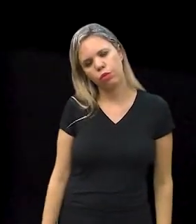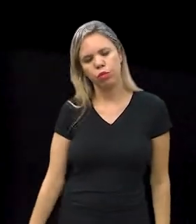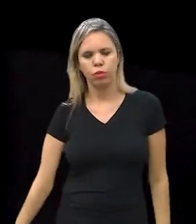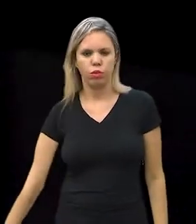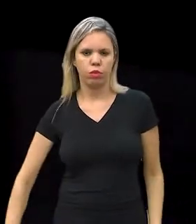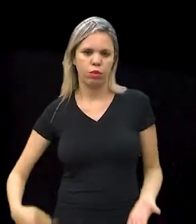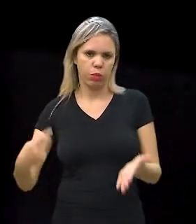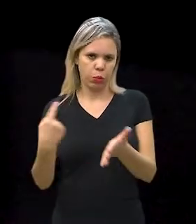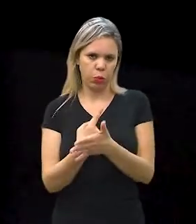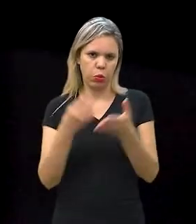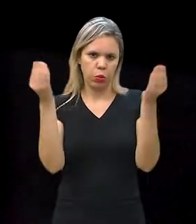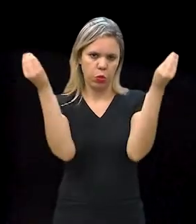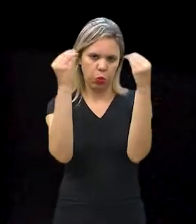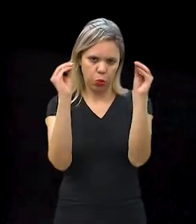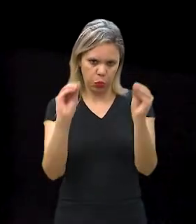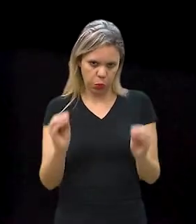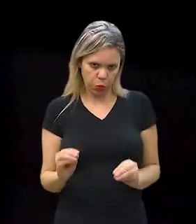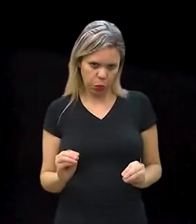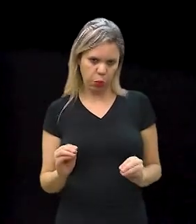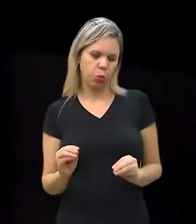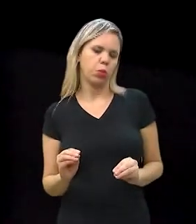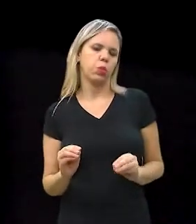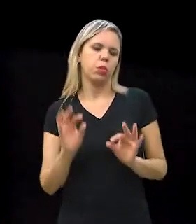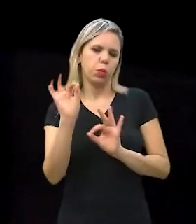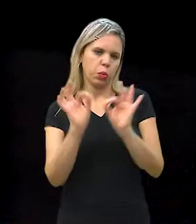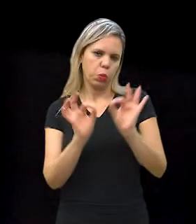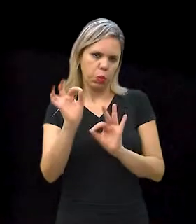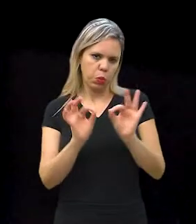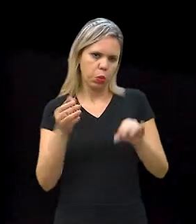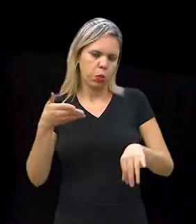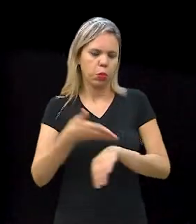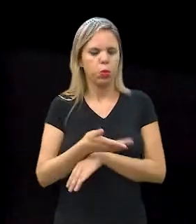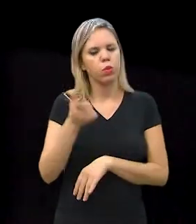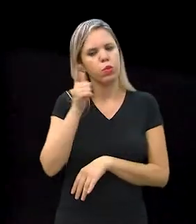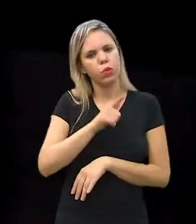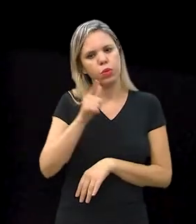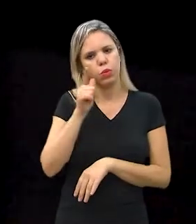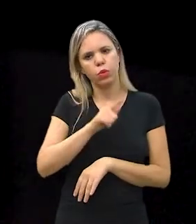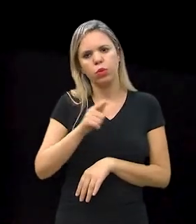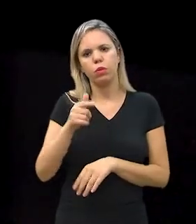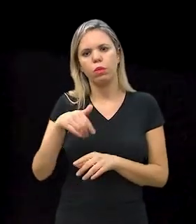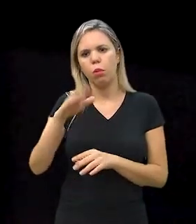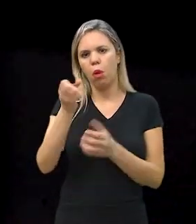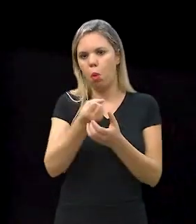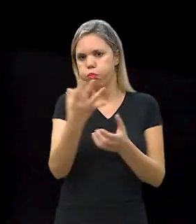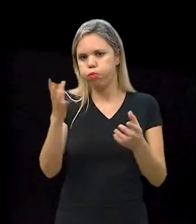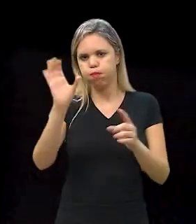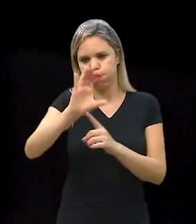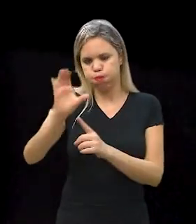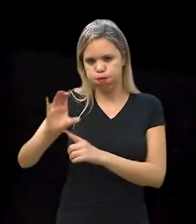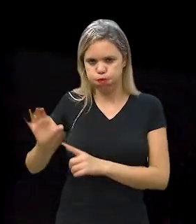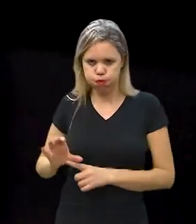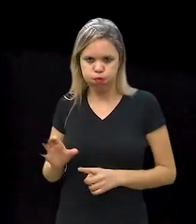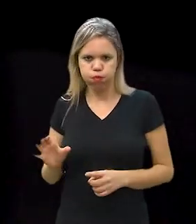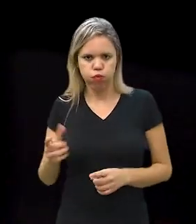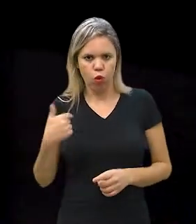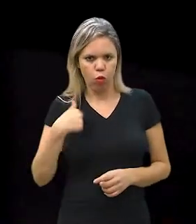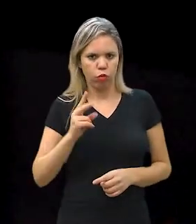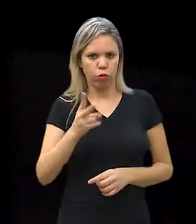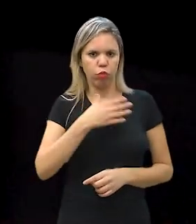E você perguntou da estética, onde que ela entrou. Quando eu ganhei tração, quando eu ganhei mais clientes,